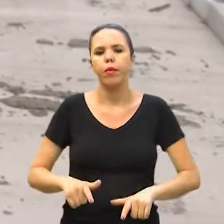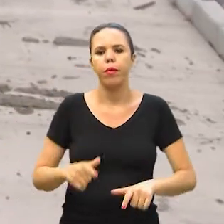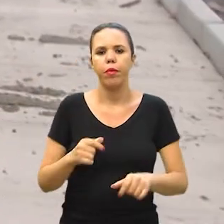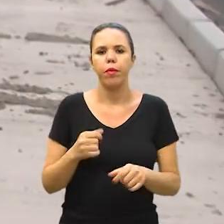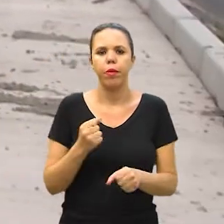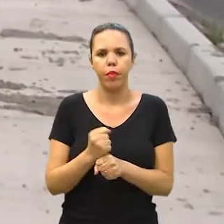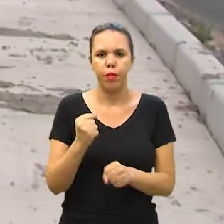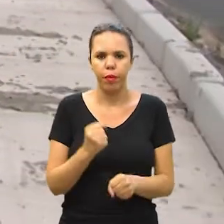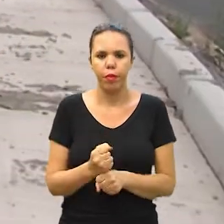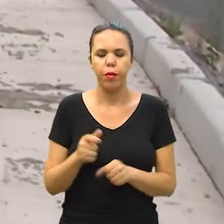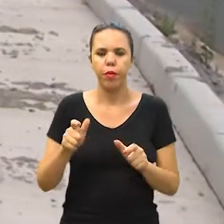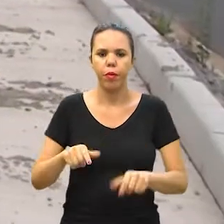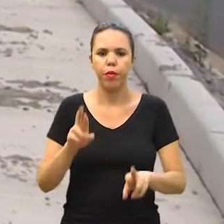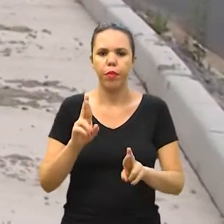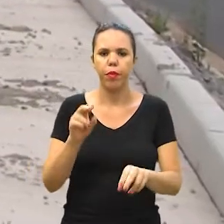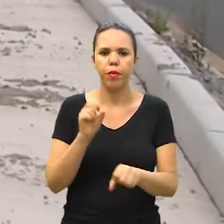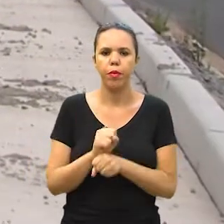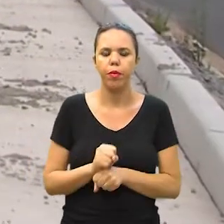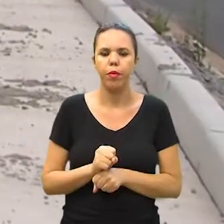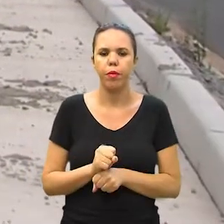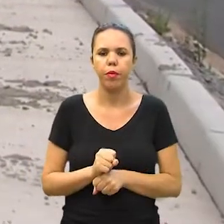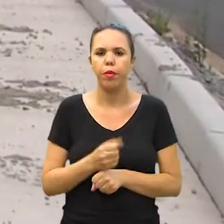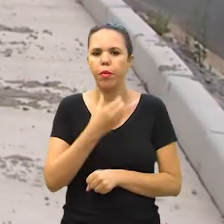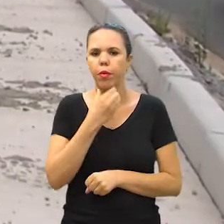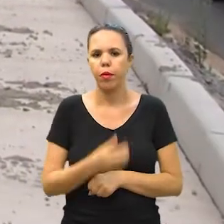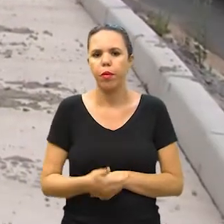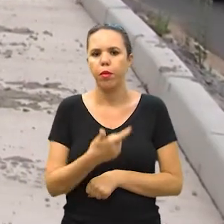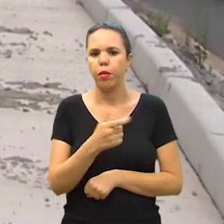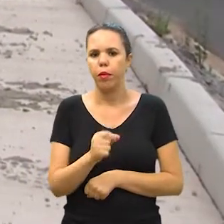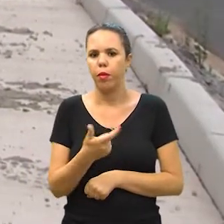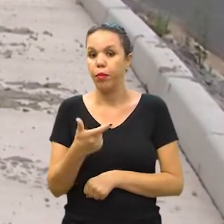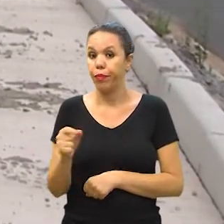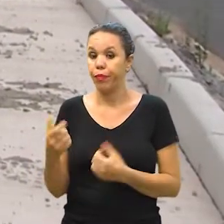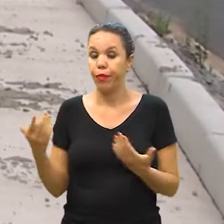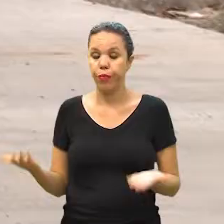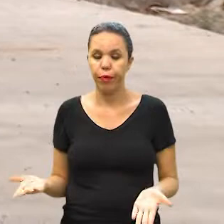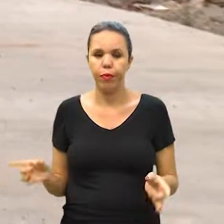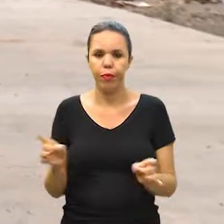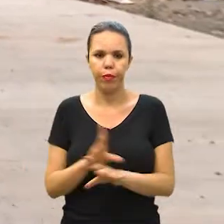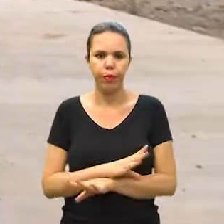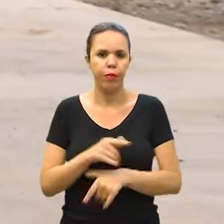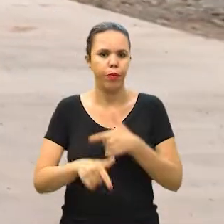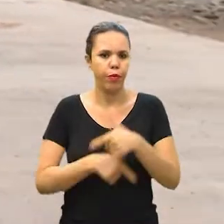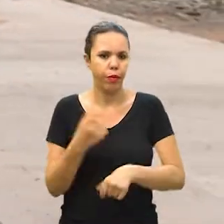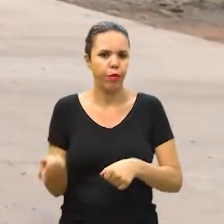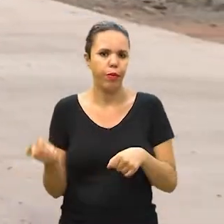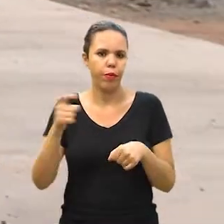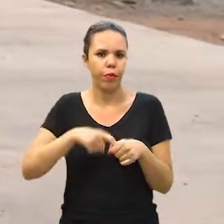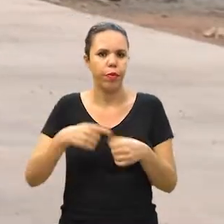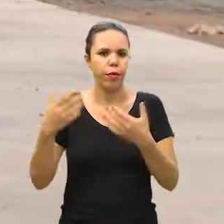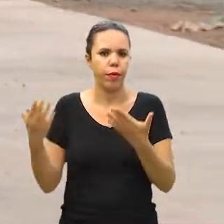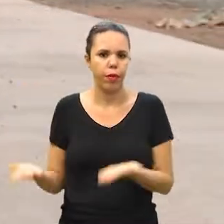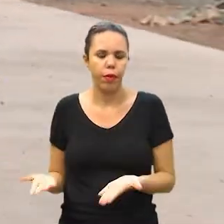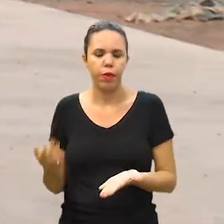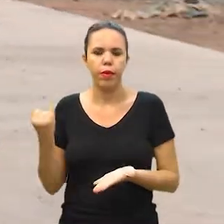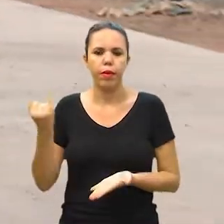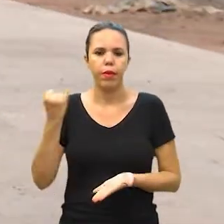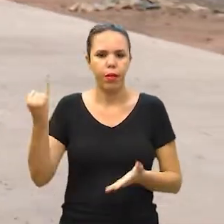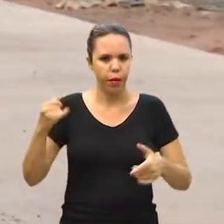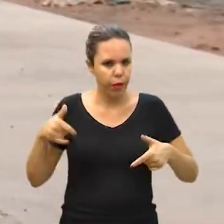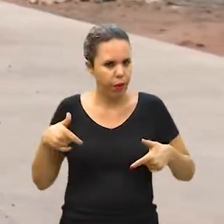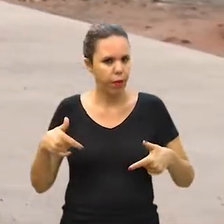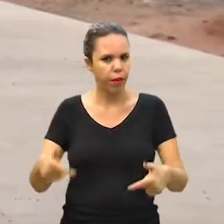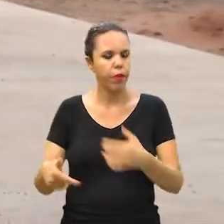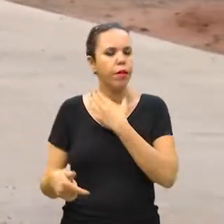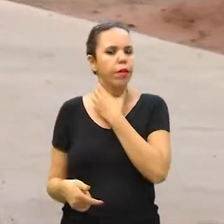do empreendimento, que eram esperadas para dezembro de 2020. Os trabalhos foram retomados, com